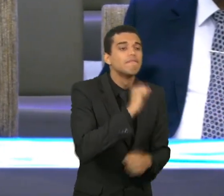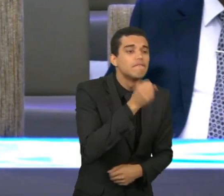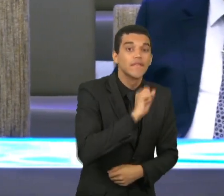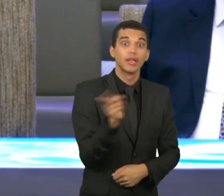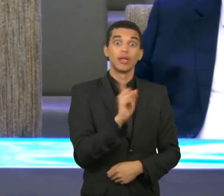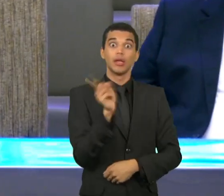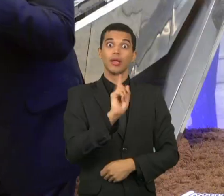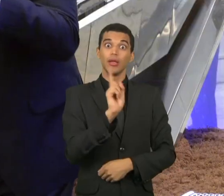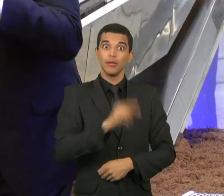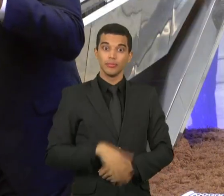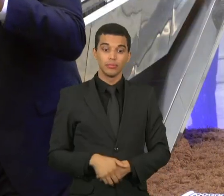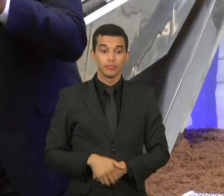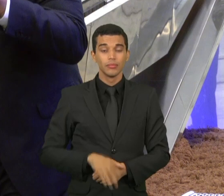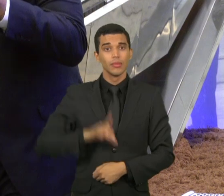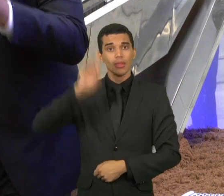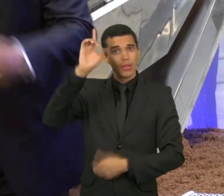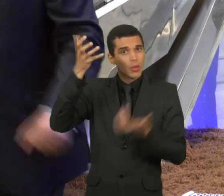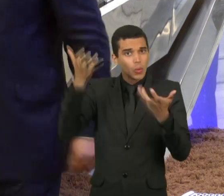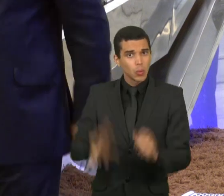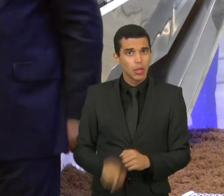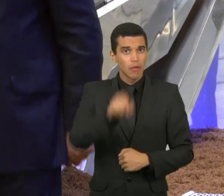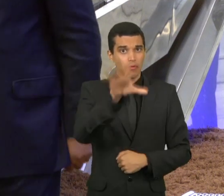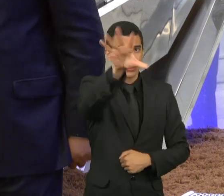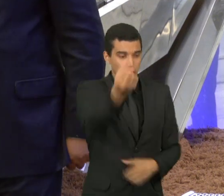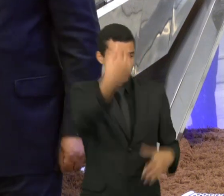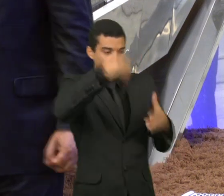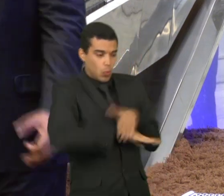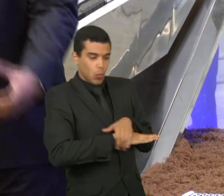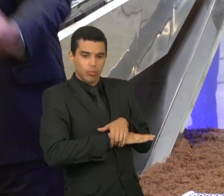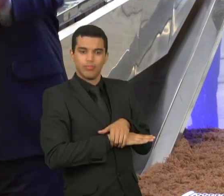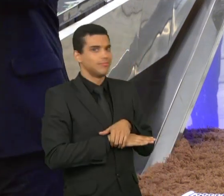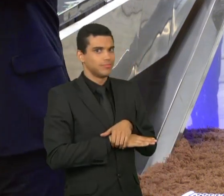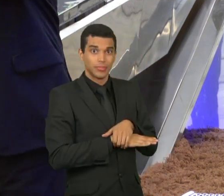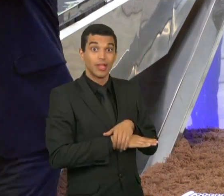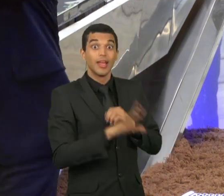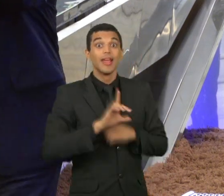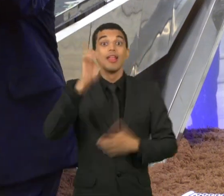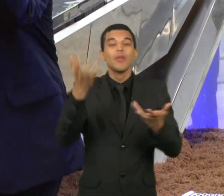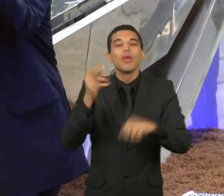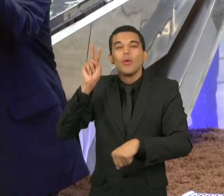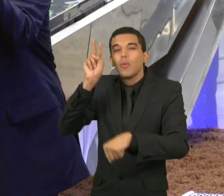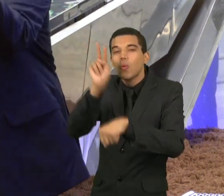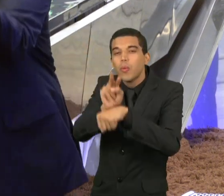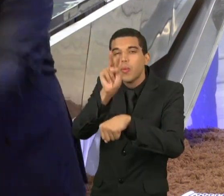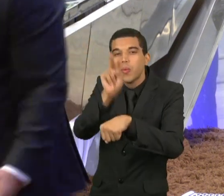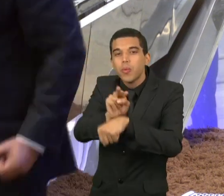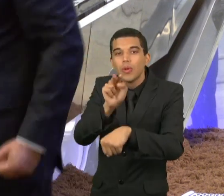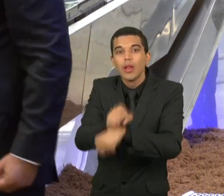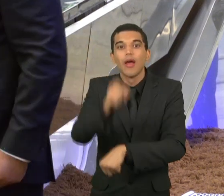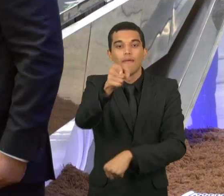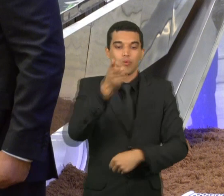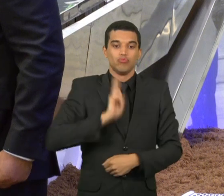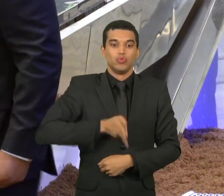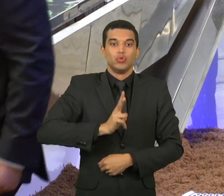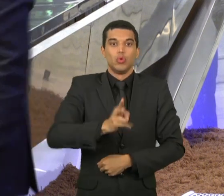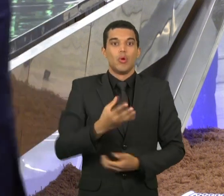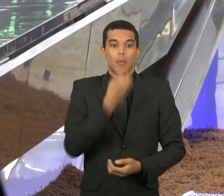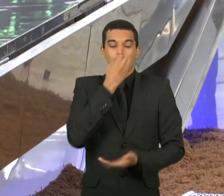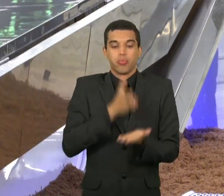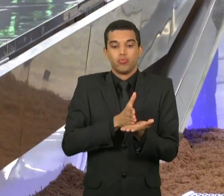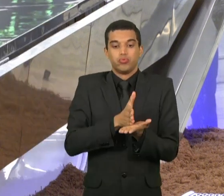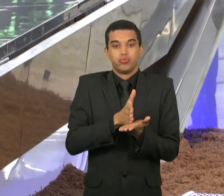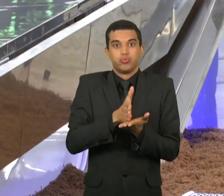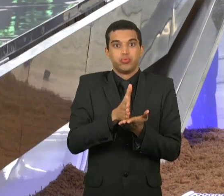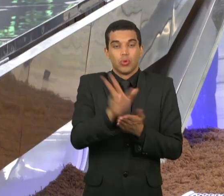Deus não quer somente guardar você, Deus quer conservar você, Deus